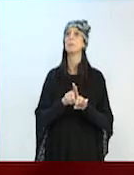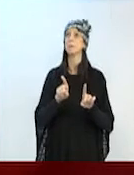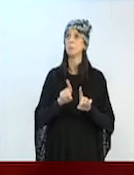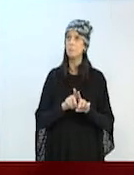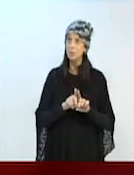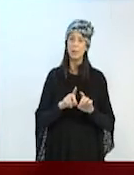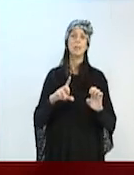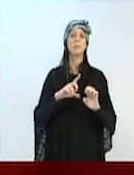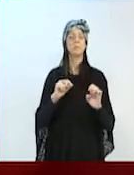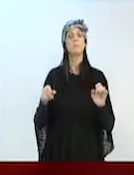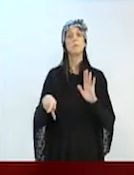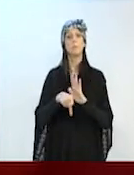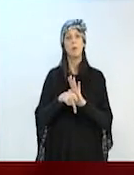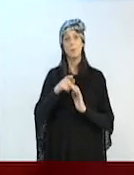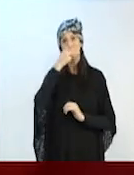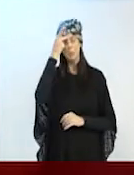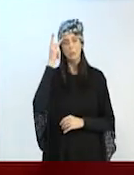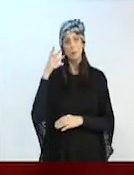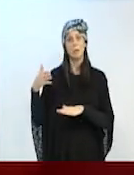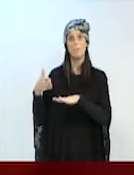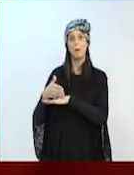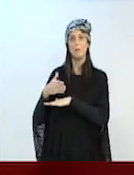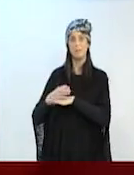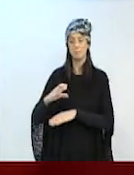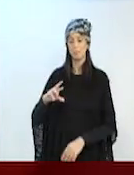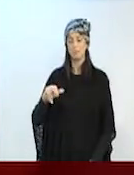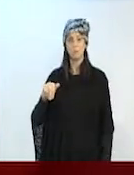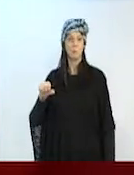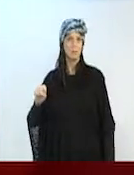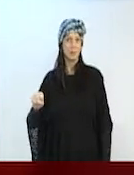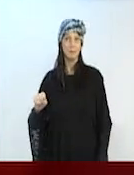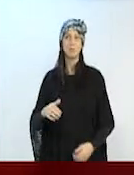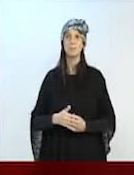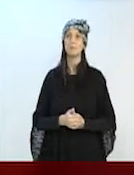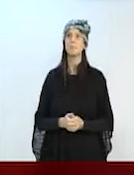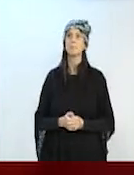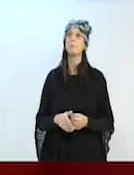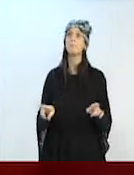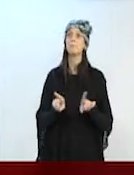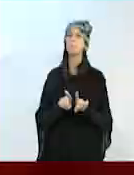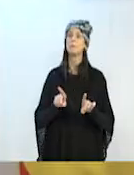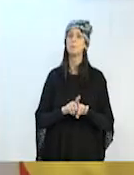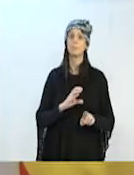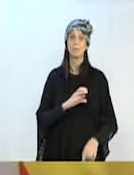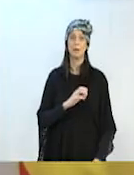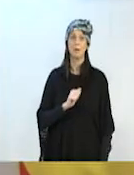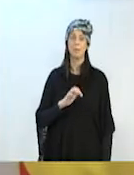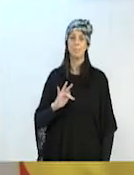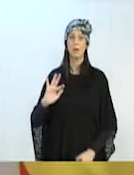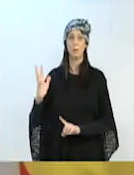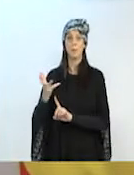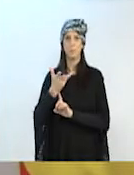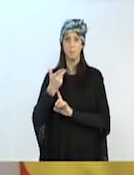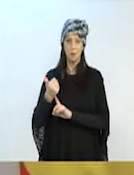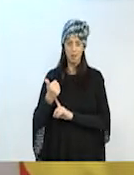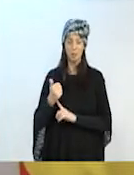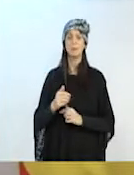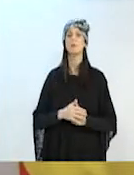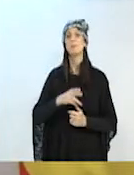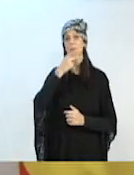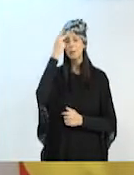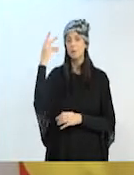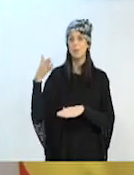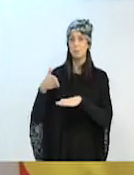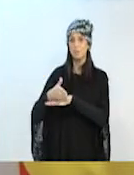com usuários do CRAS, lá do Garcia. Nós temos o Café com Arte, que é um empreendimento que surgiu com usuários do CRAS,